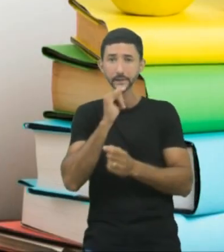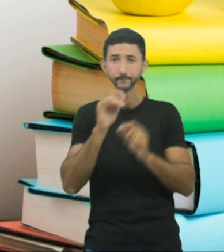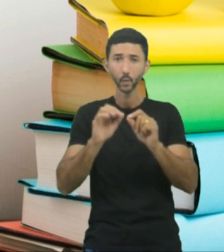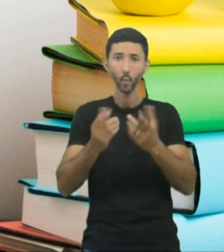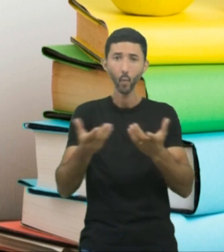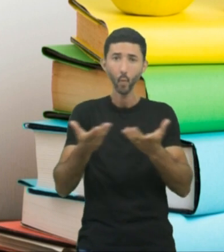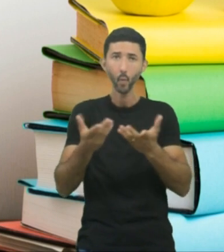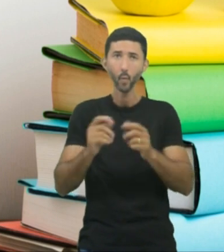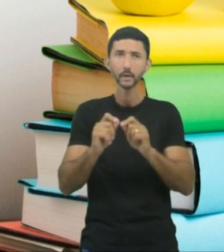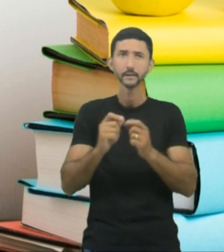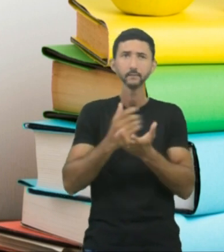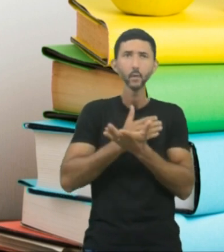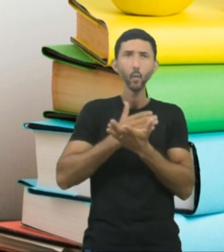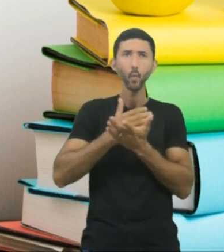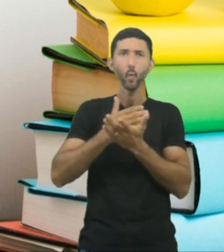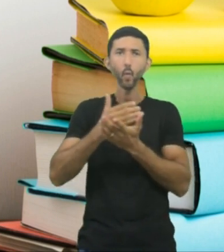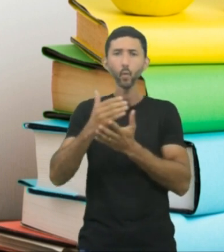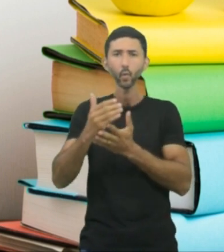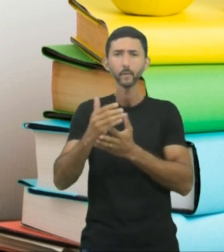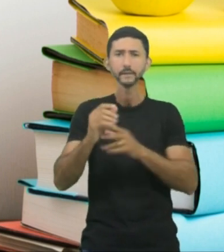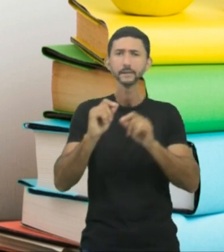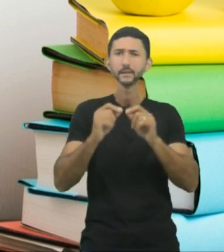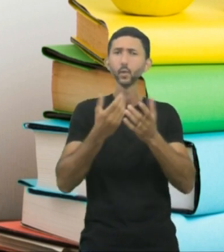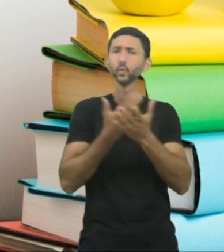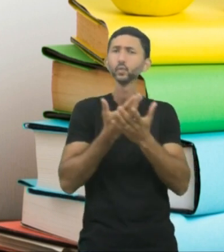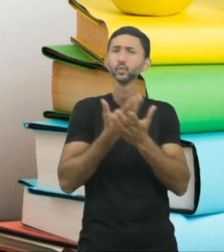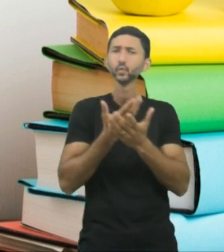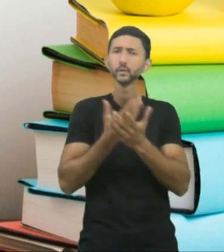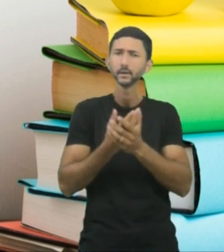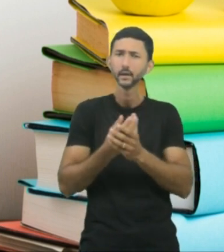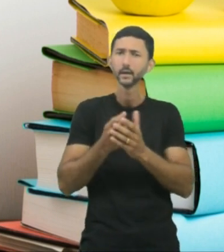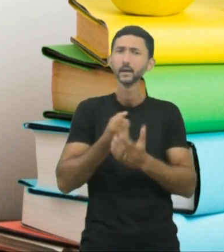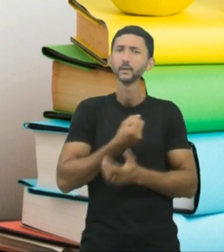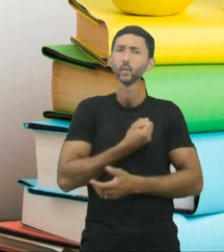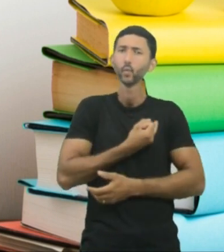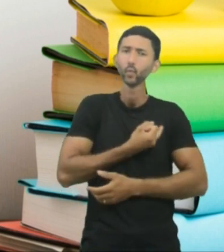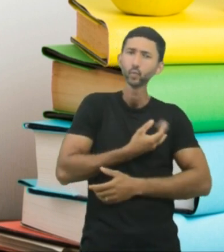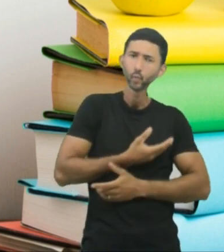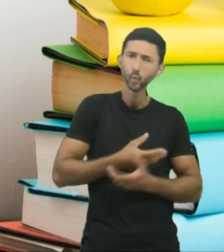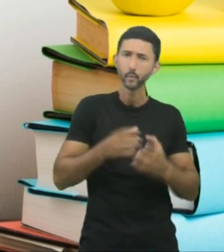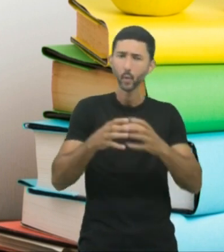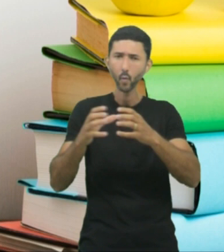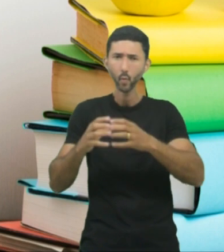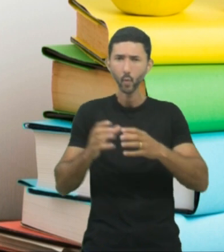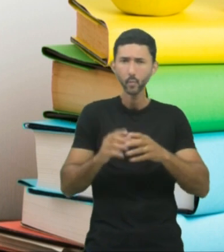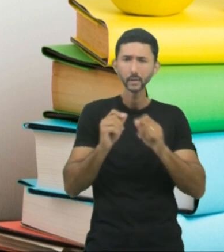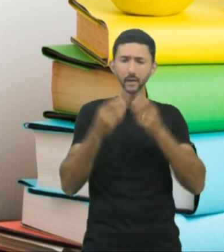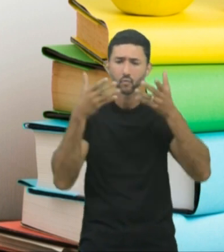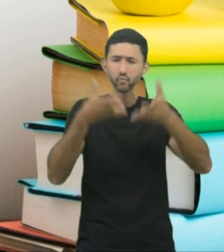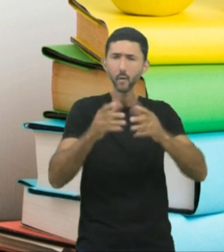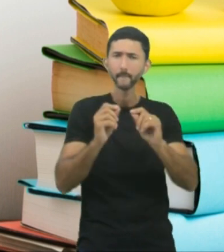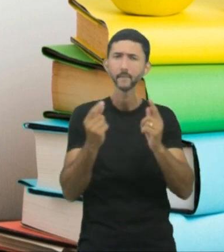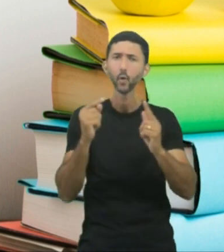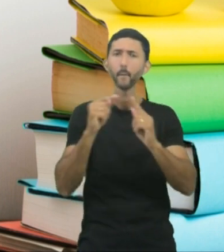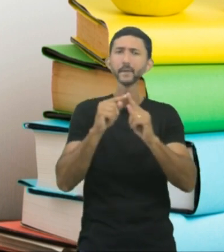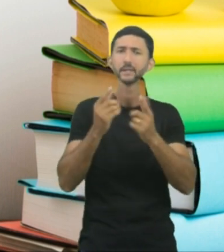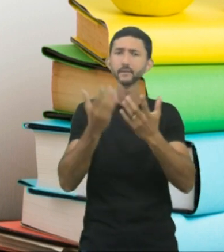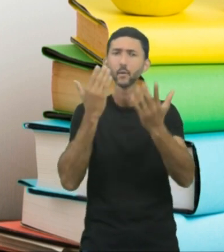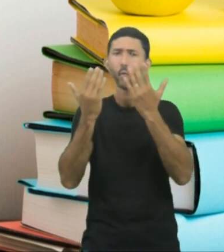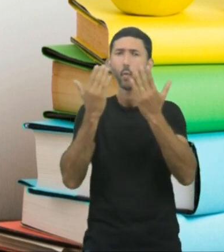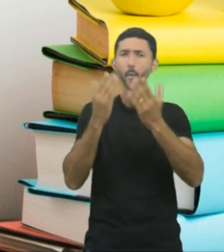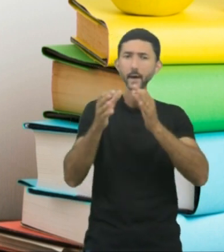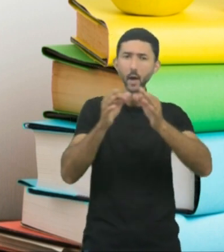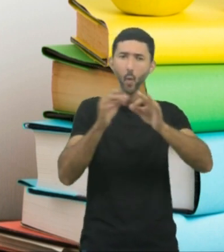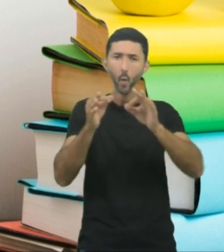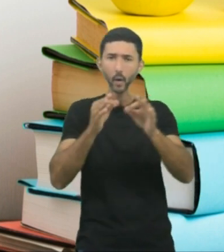nossa habilidade, a gente inicia estudando os números inteiros, que tem finalidade de comparar